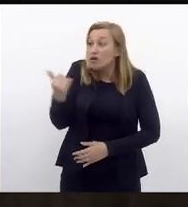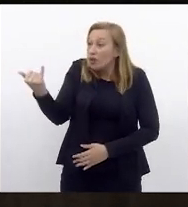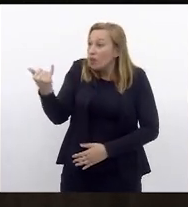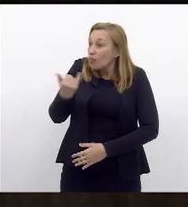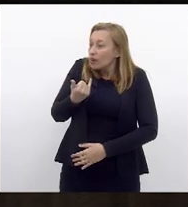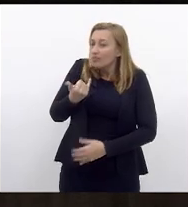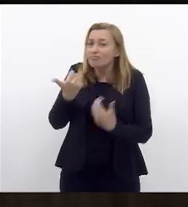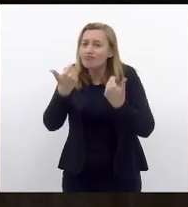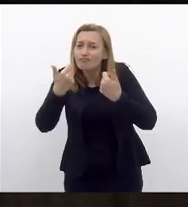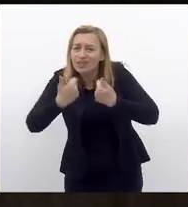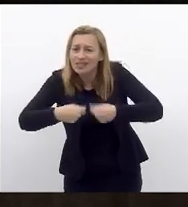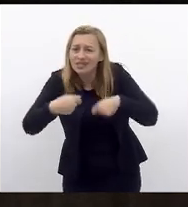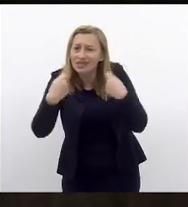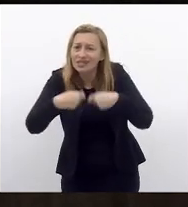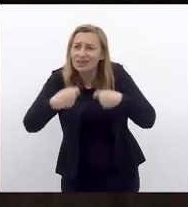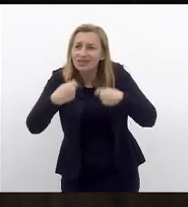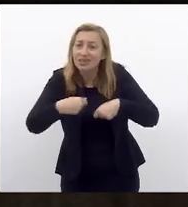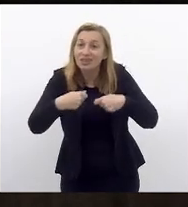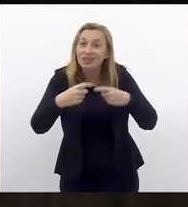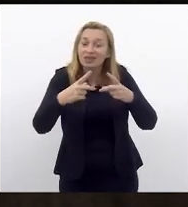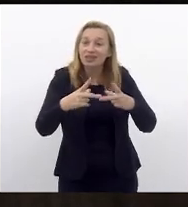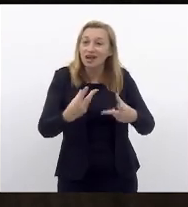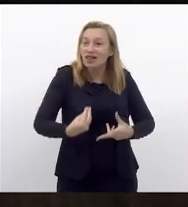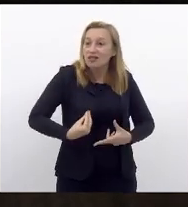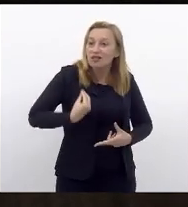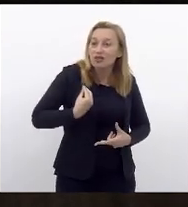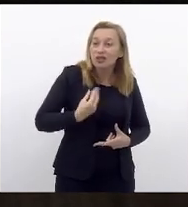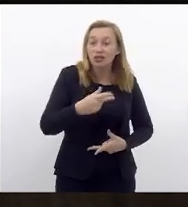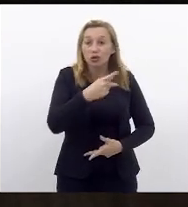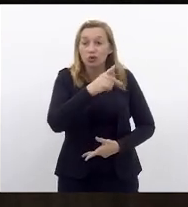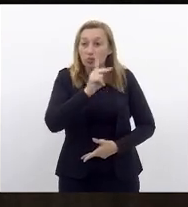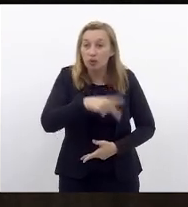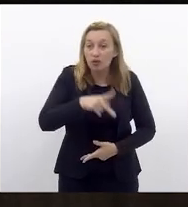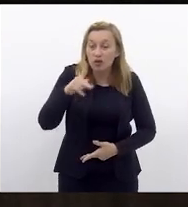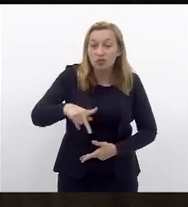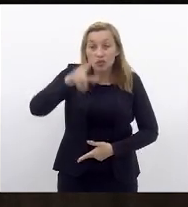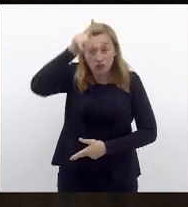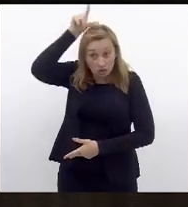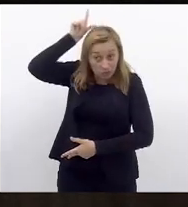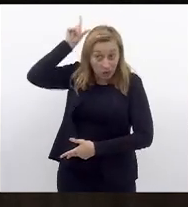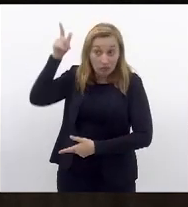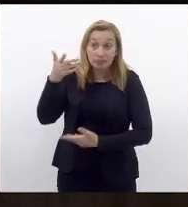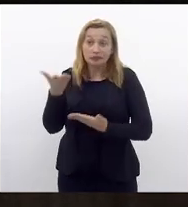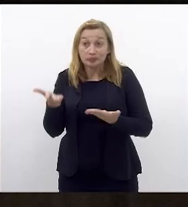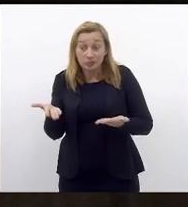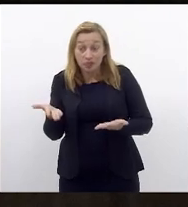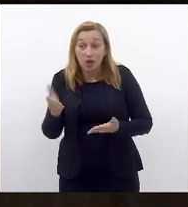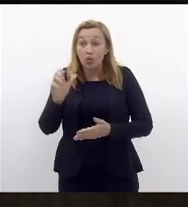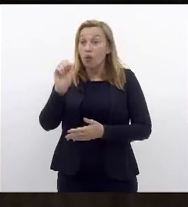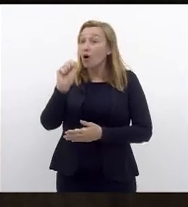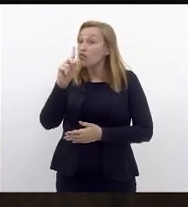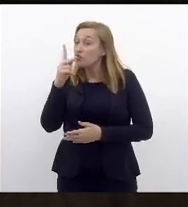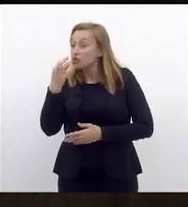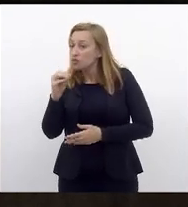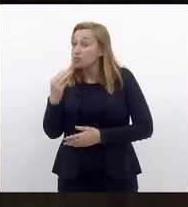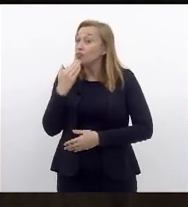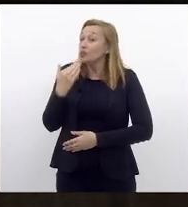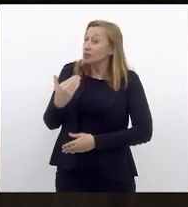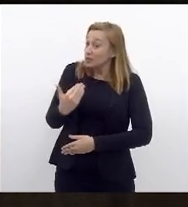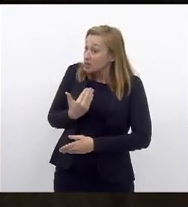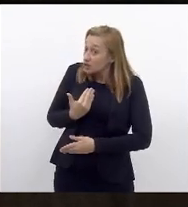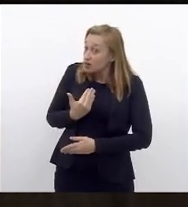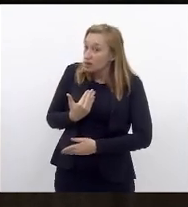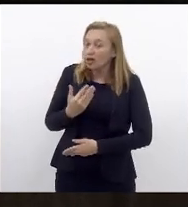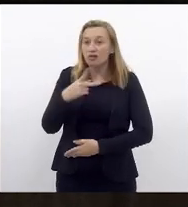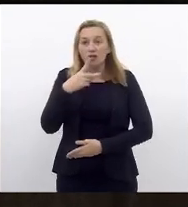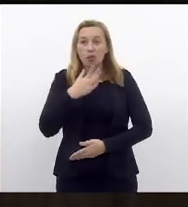que precisava da presença do professor Luiz Paulo Corrêa da Rocha. O Alvim me fez esse apelo. O Alvim disse